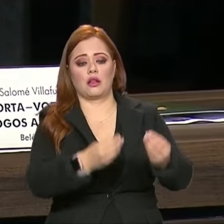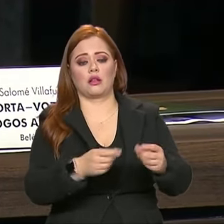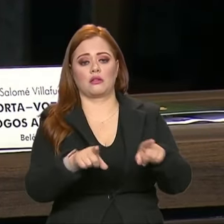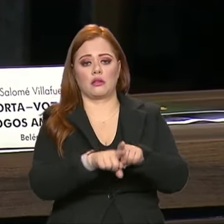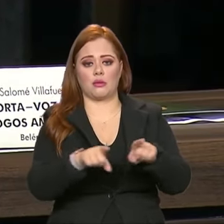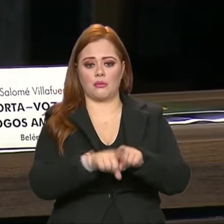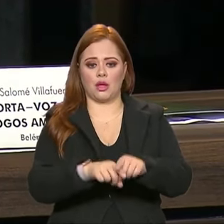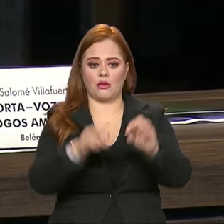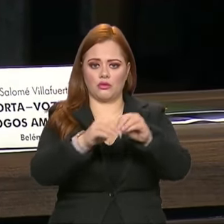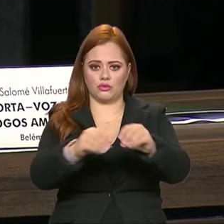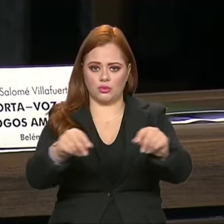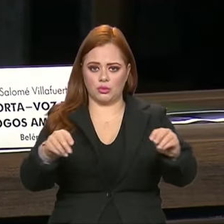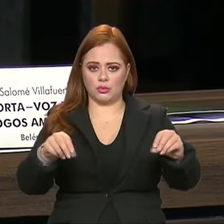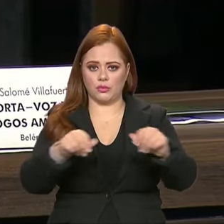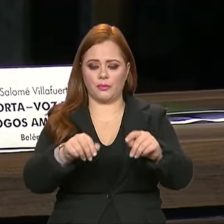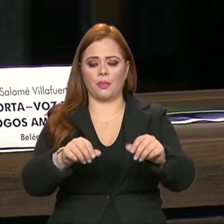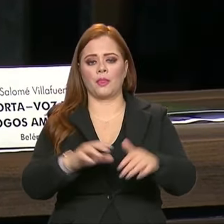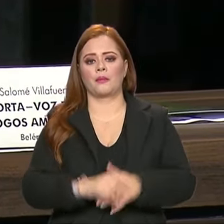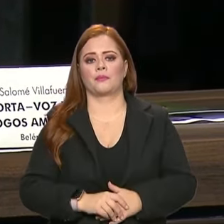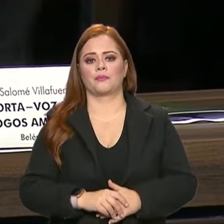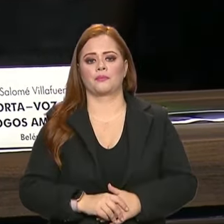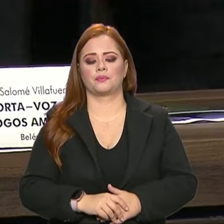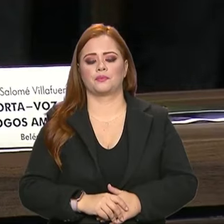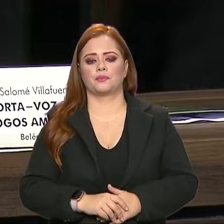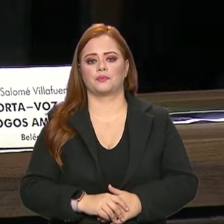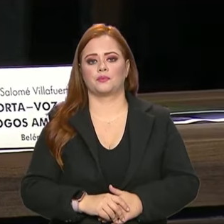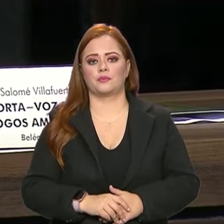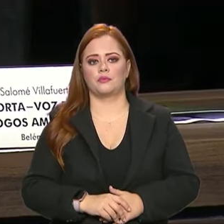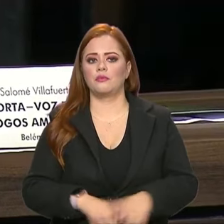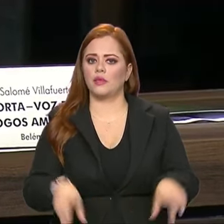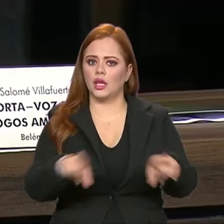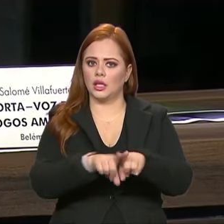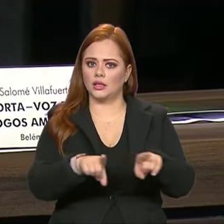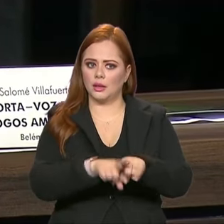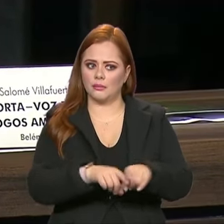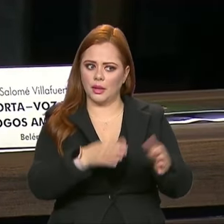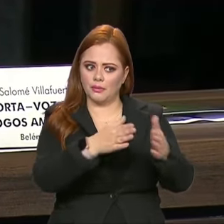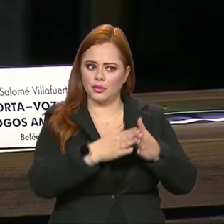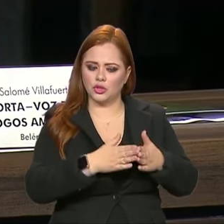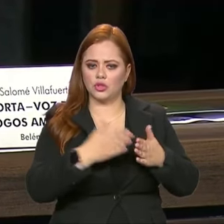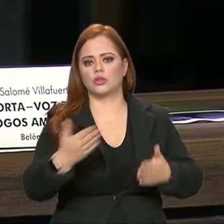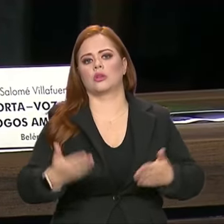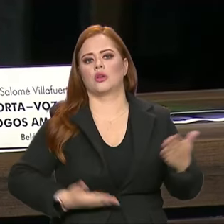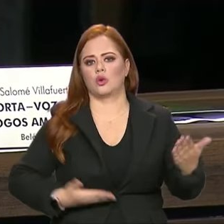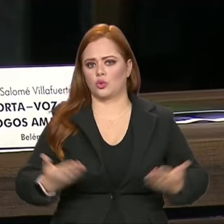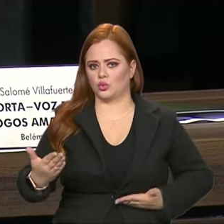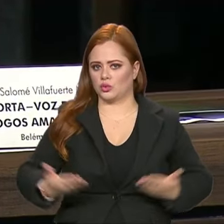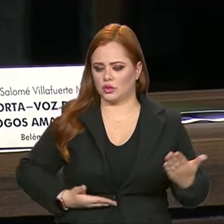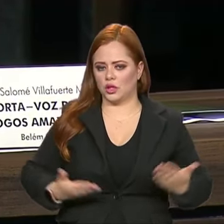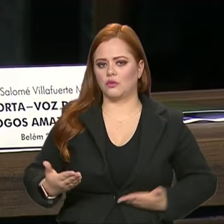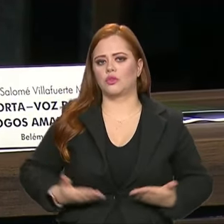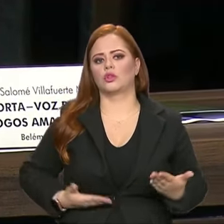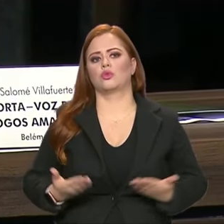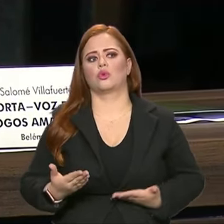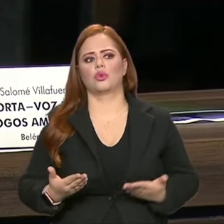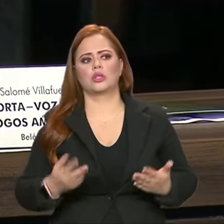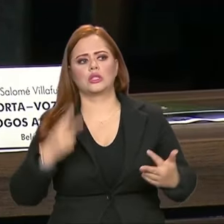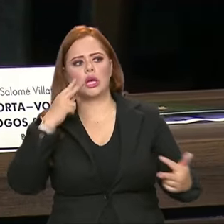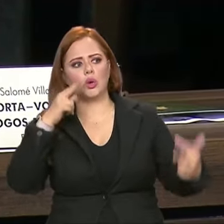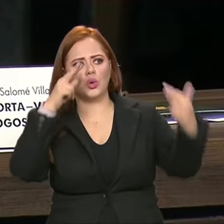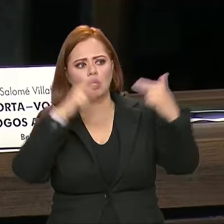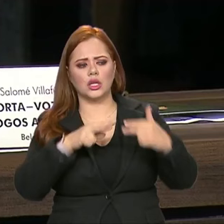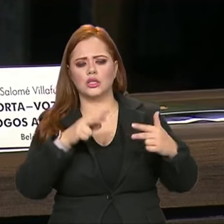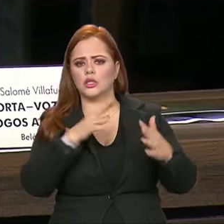terras. Reivindicar dos funcionários do Estado que reconheçam as condições de vulnerabilidade das